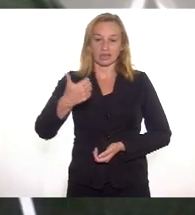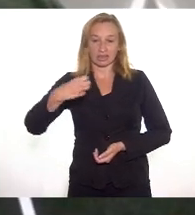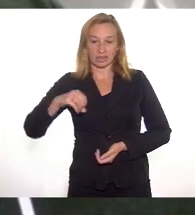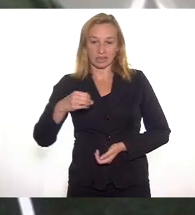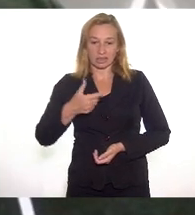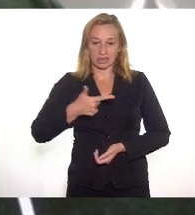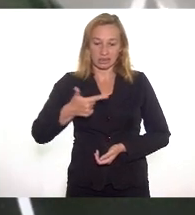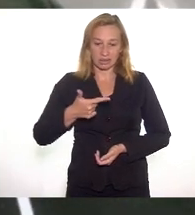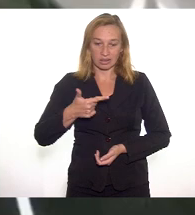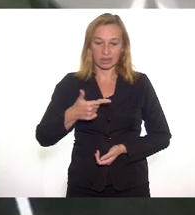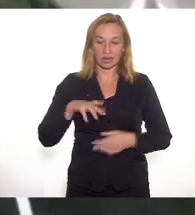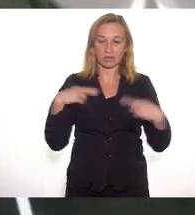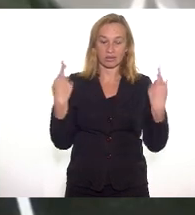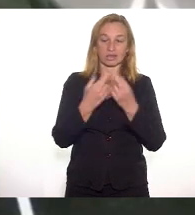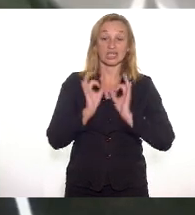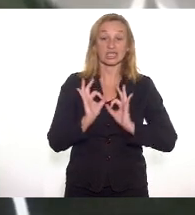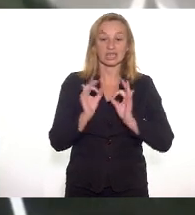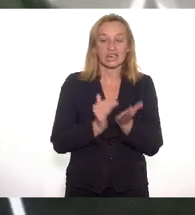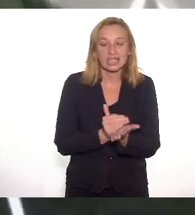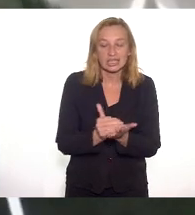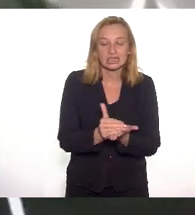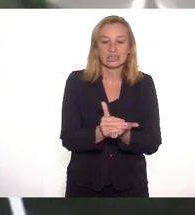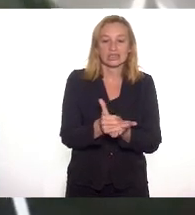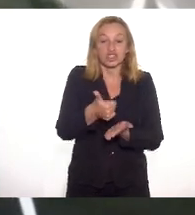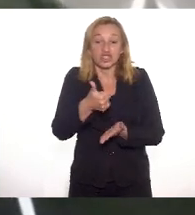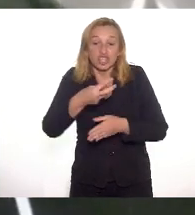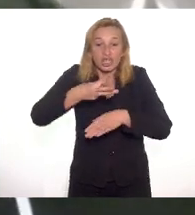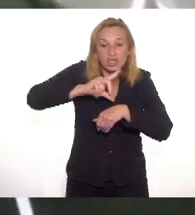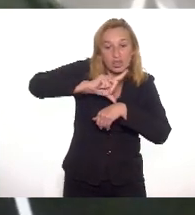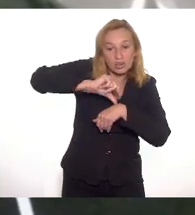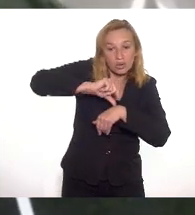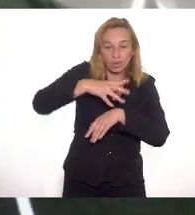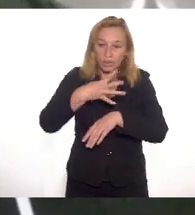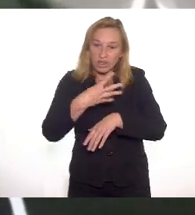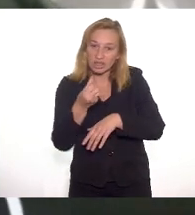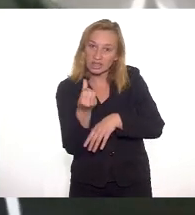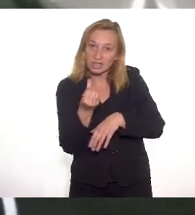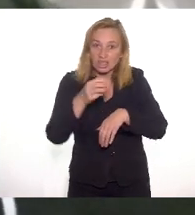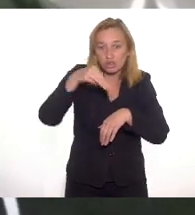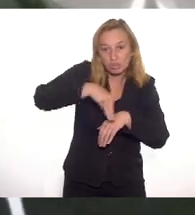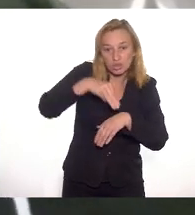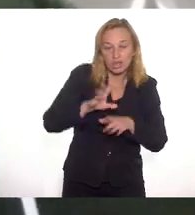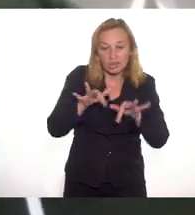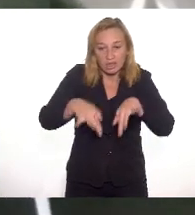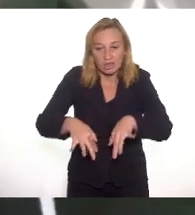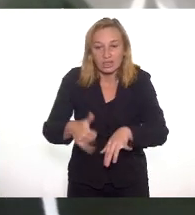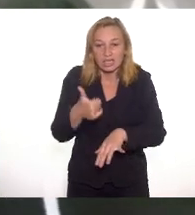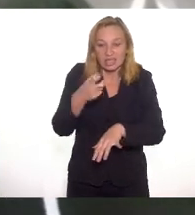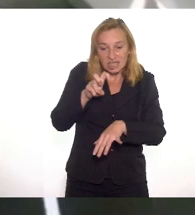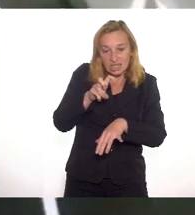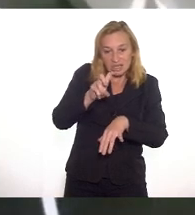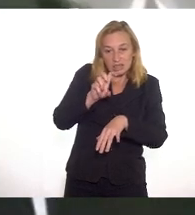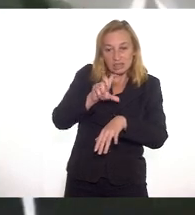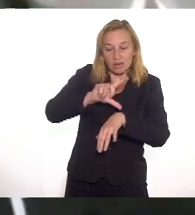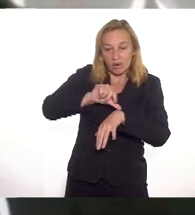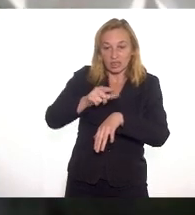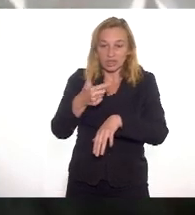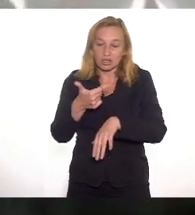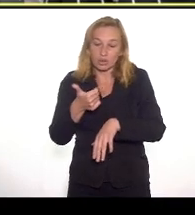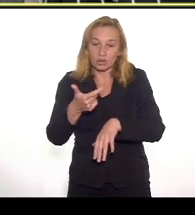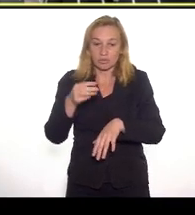112ª sessão extraordinária, que iniciada às 13 horas e 46 minutos, encerrou-se às 15 horas e 12